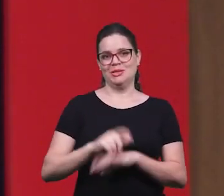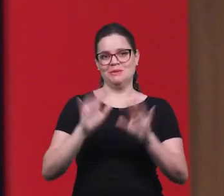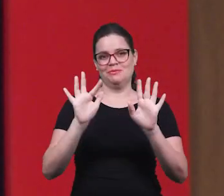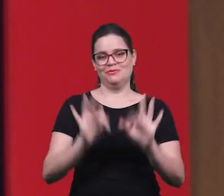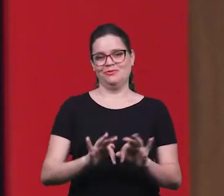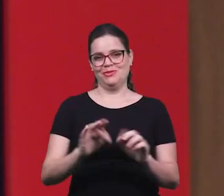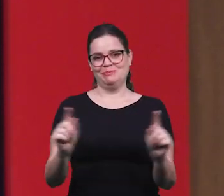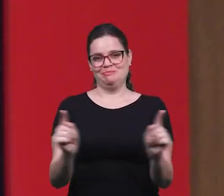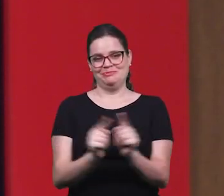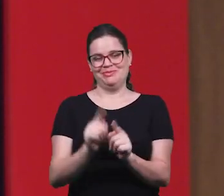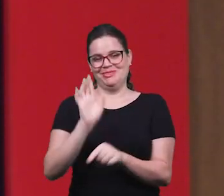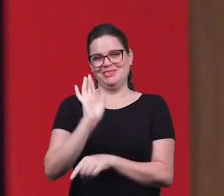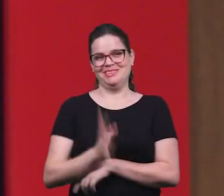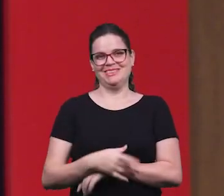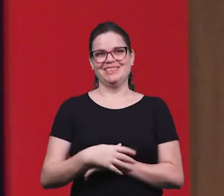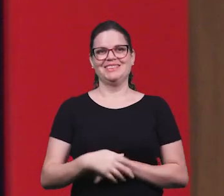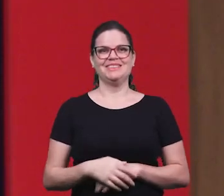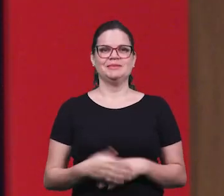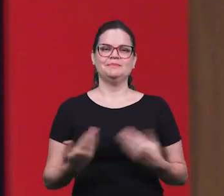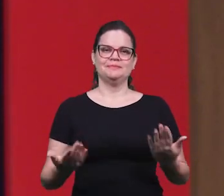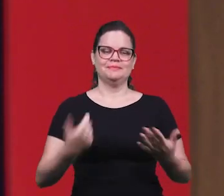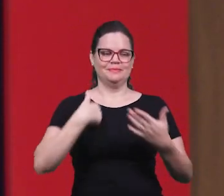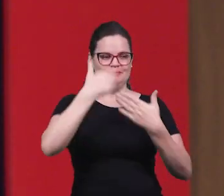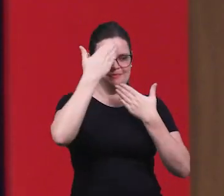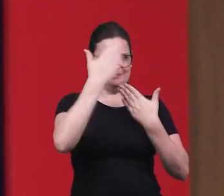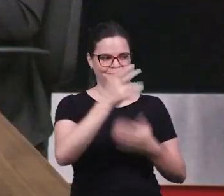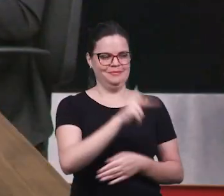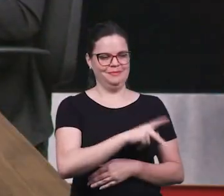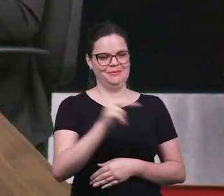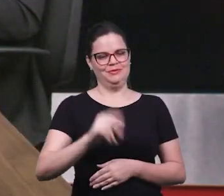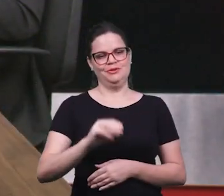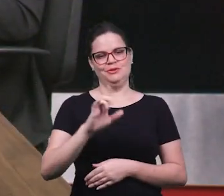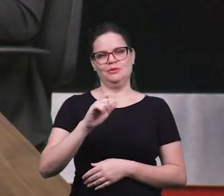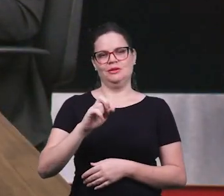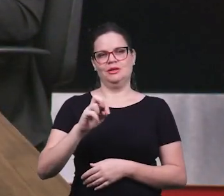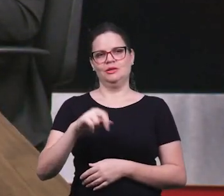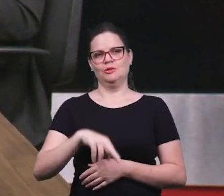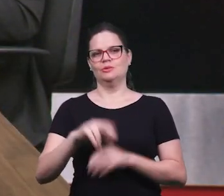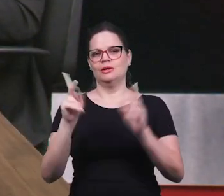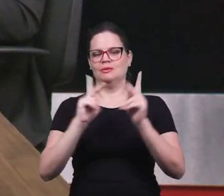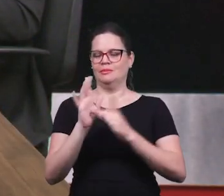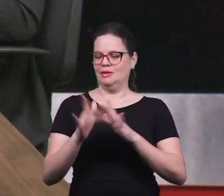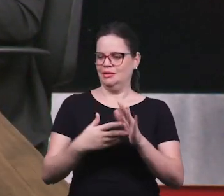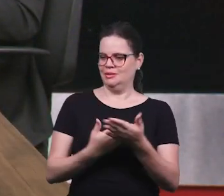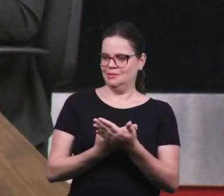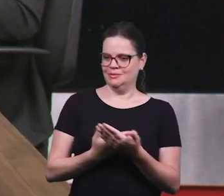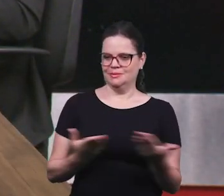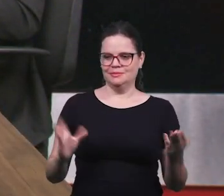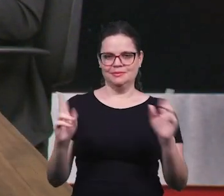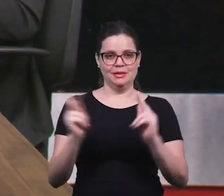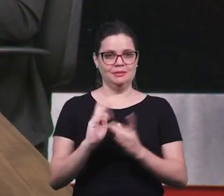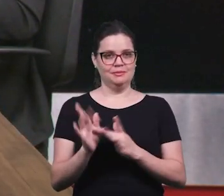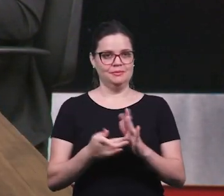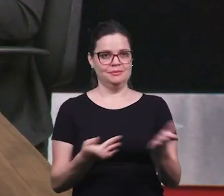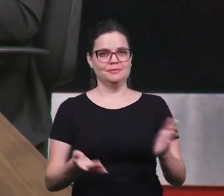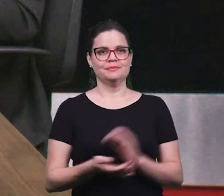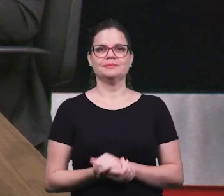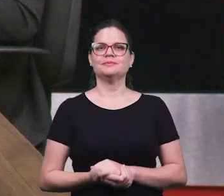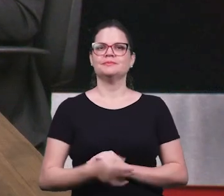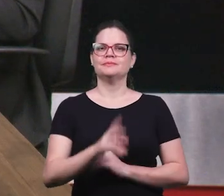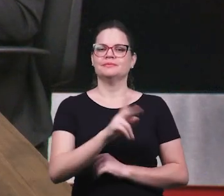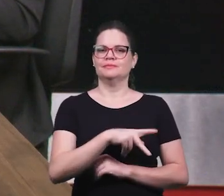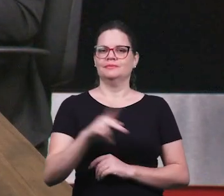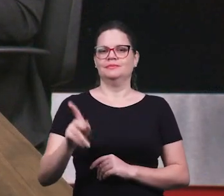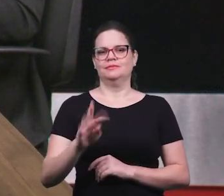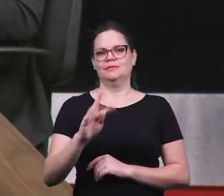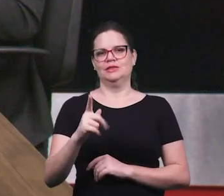está esgotado. Agradecer aqui a participação do professor Cleiton, a paz do Senhor. Paz do Senhor aos irmãos, prazer. Amém. Paz do